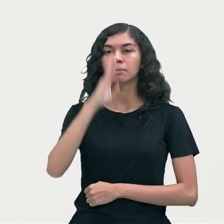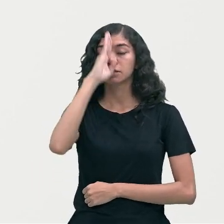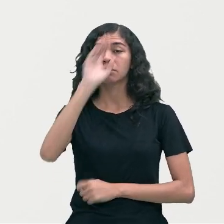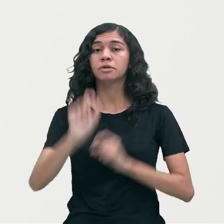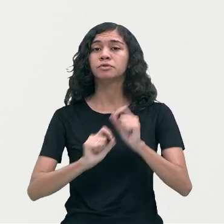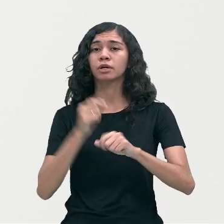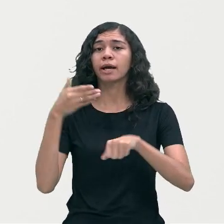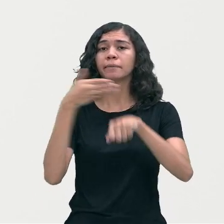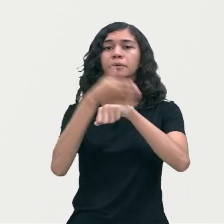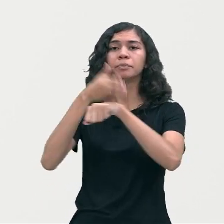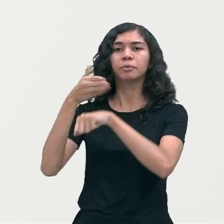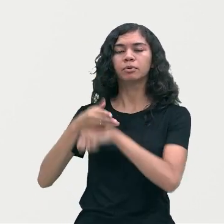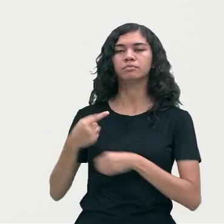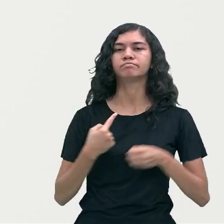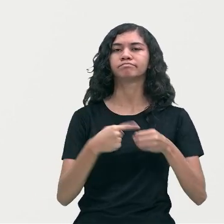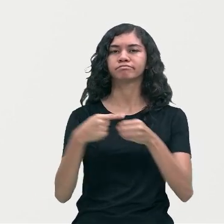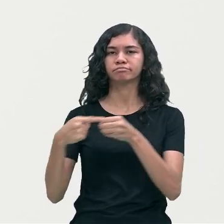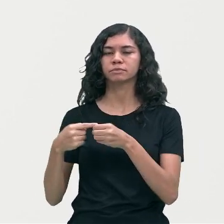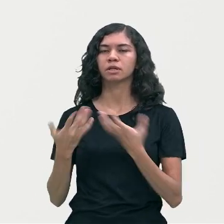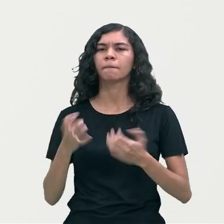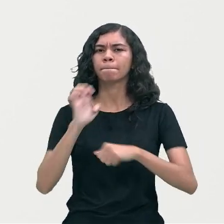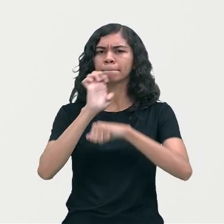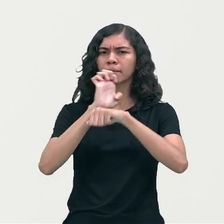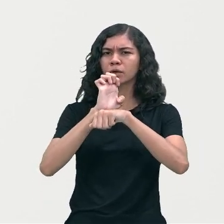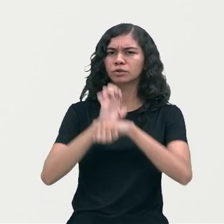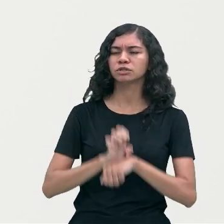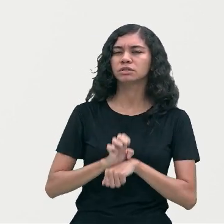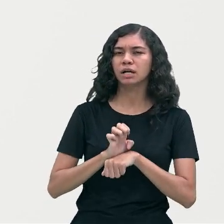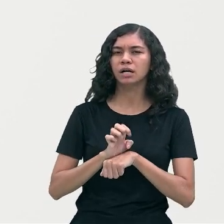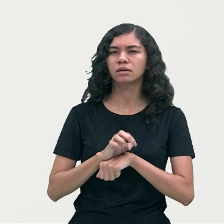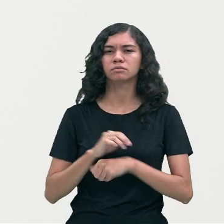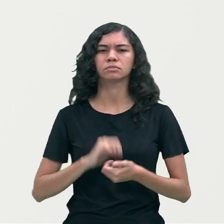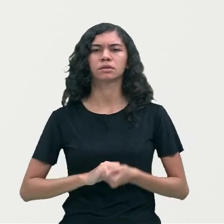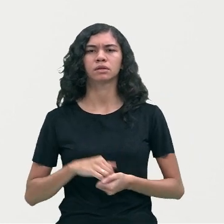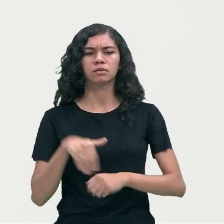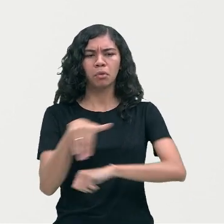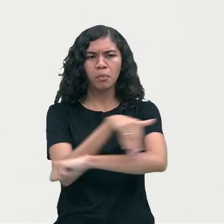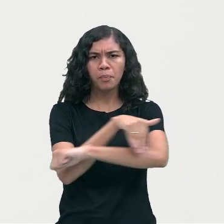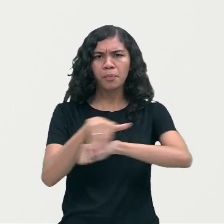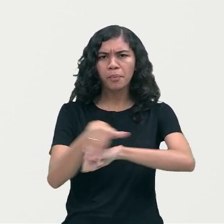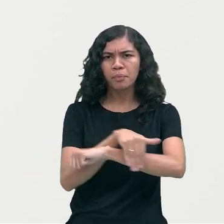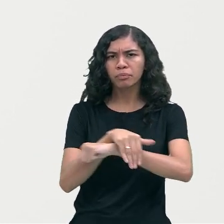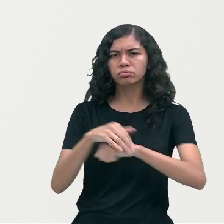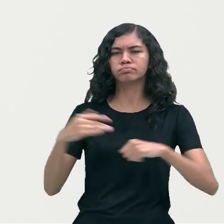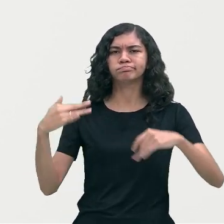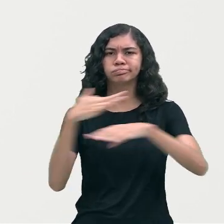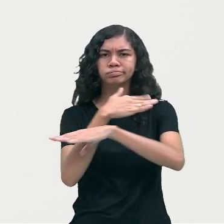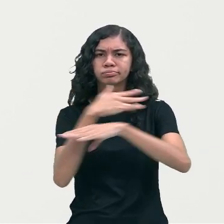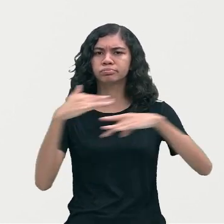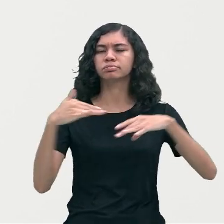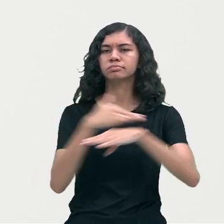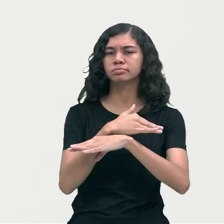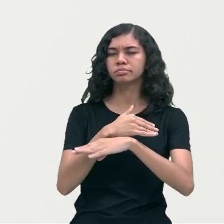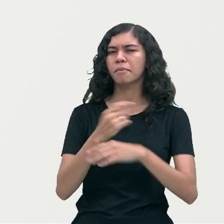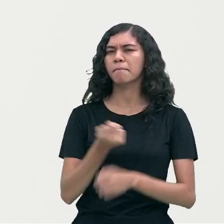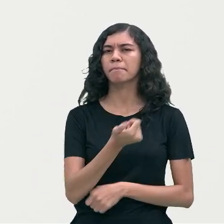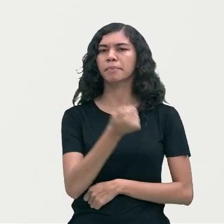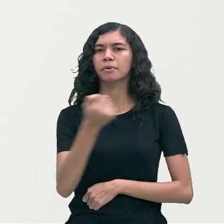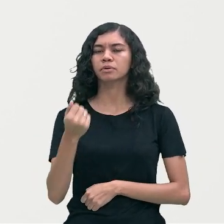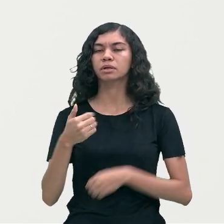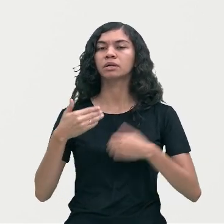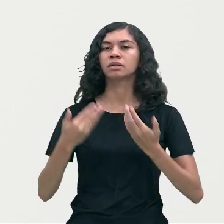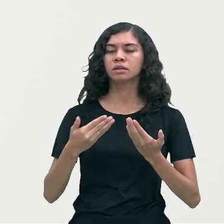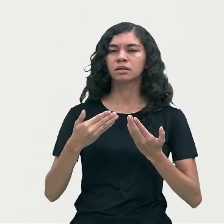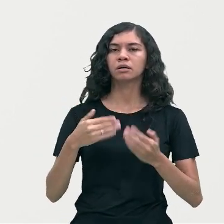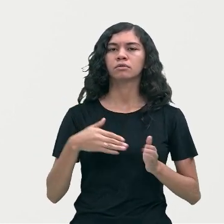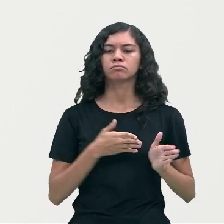nosso estado ele é pobre na quantidade de rodovias e então é o rio, a hidrovia, que acaba sendo o nosso